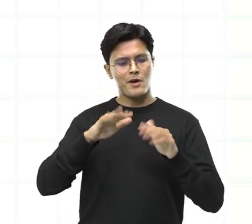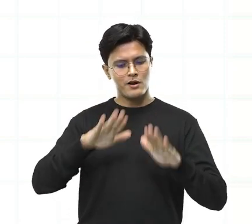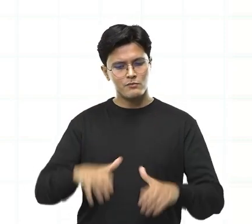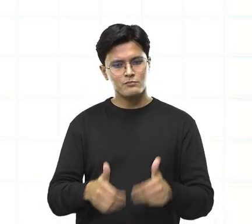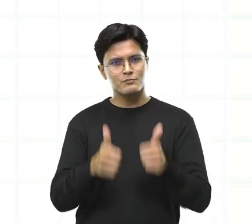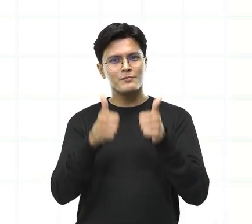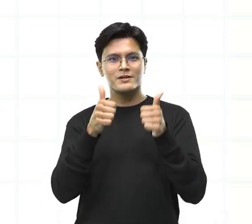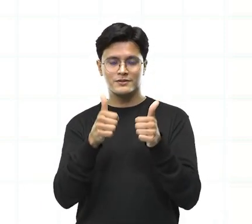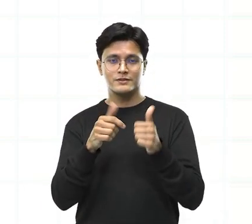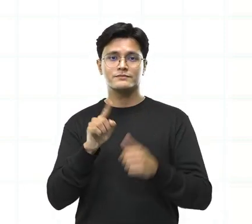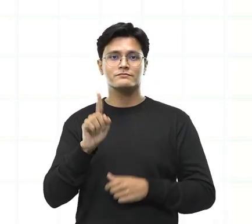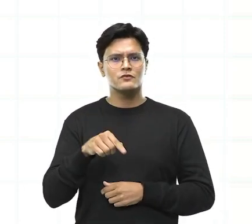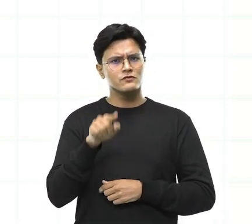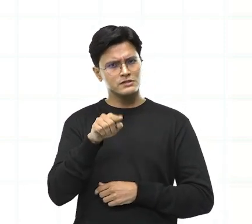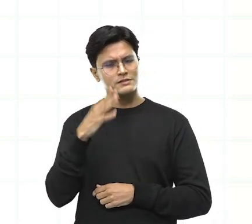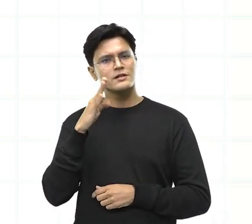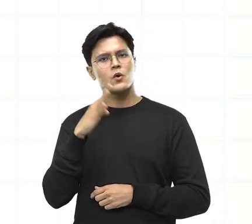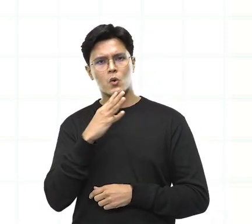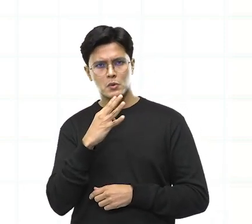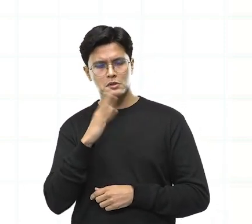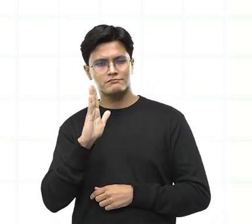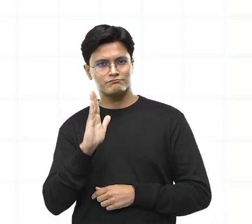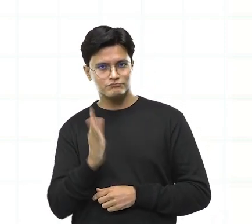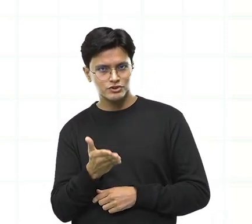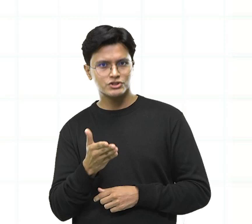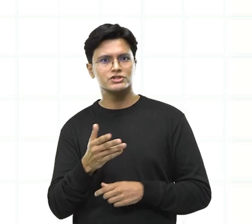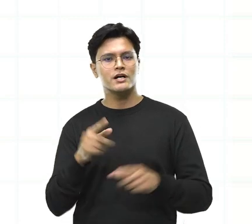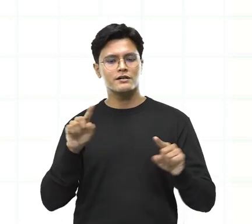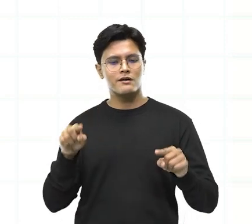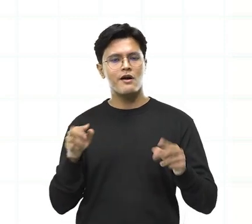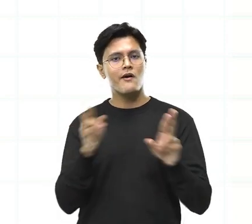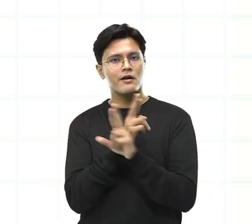temos aqui, né, nesse